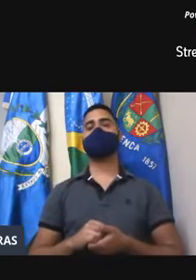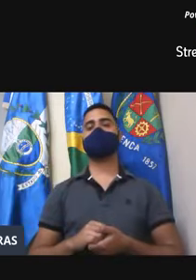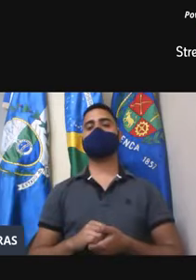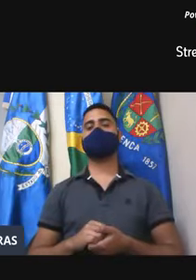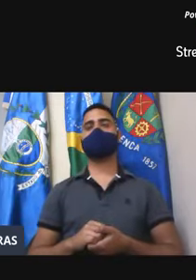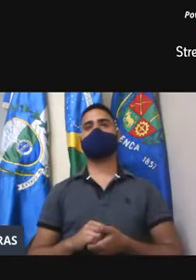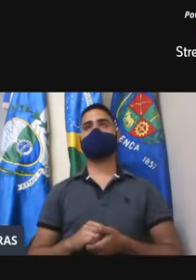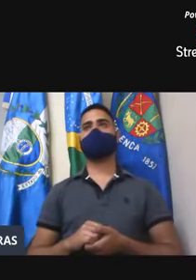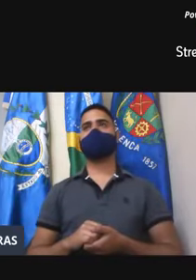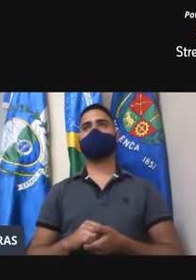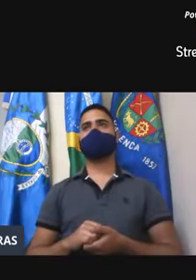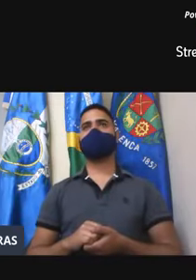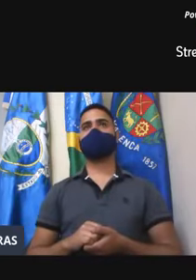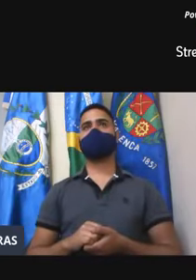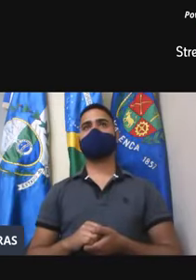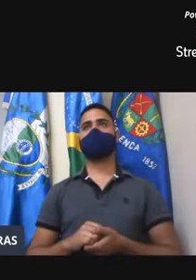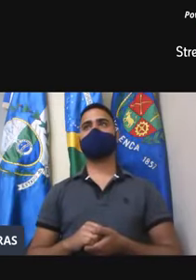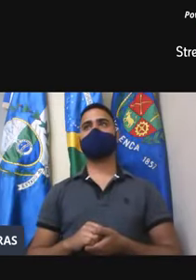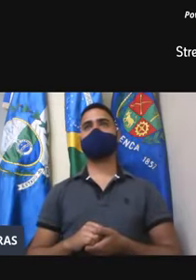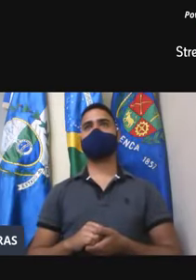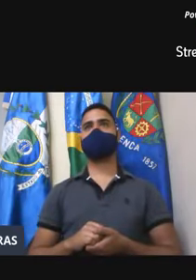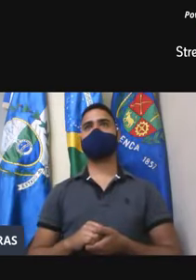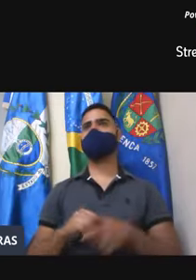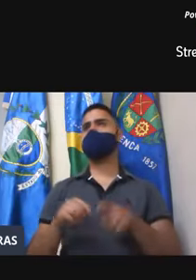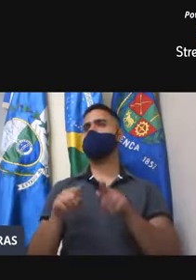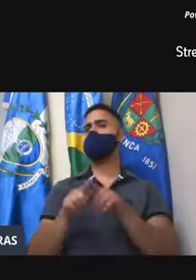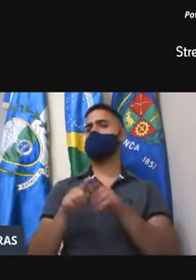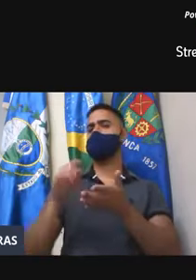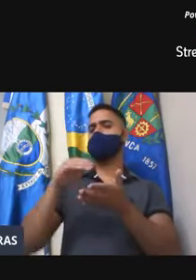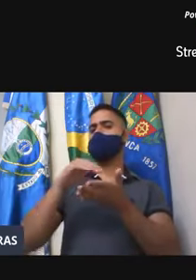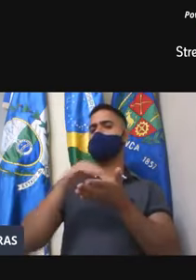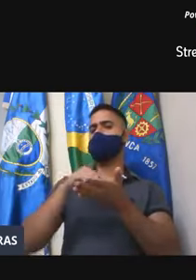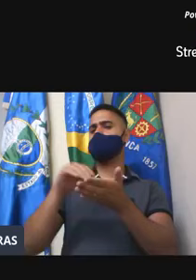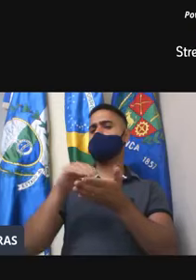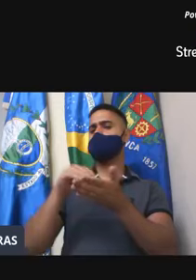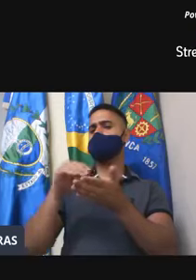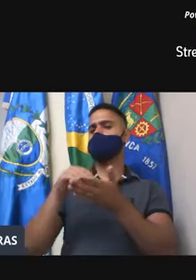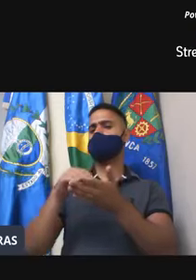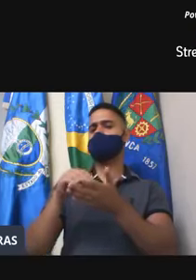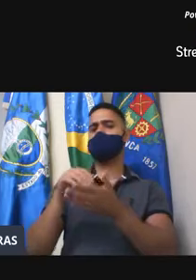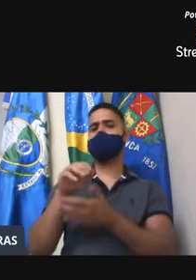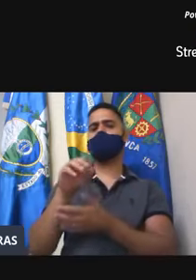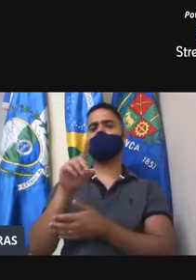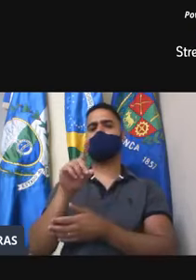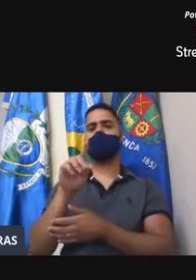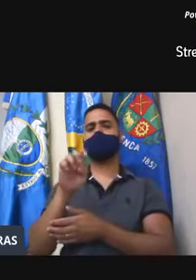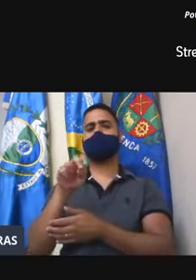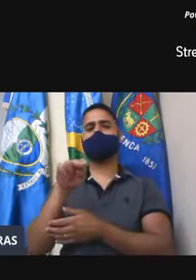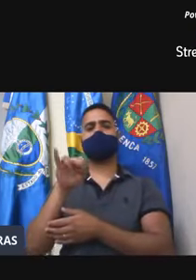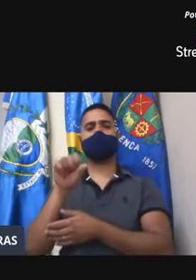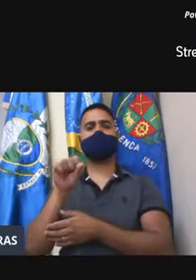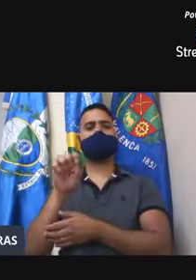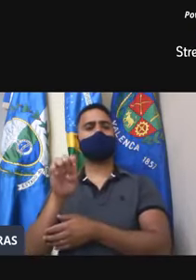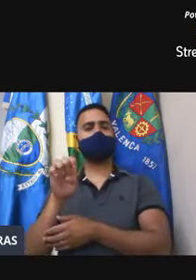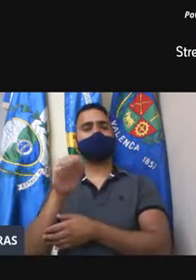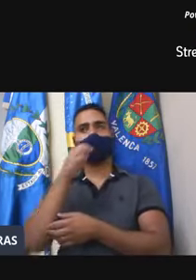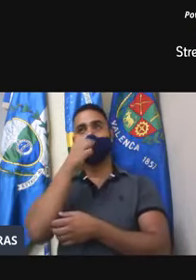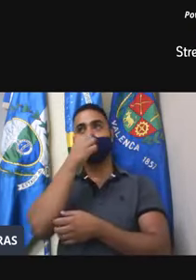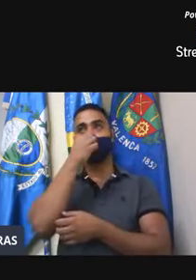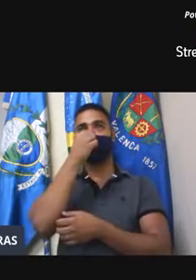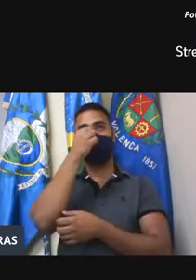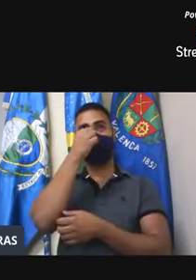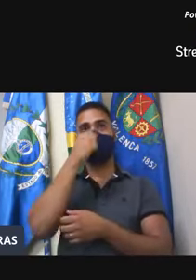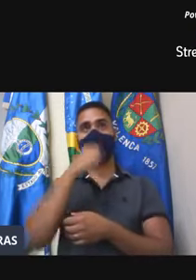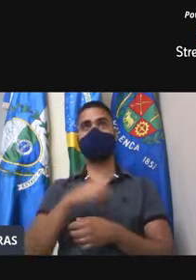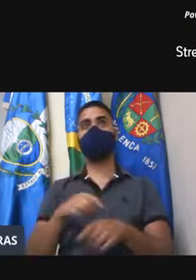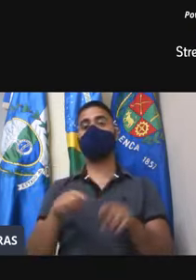vereadoras. Cumprimento a ilustríssima secretária municipal de administração, Denise Jesus Silva Souza.